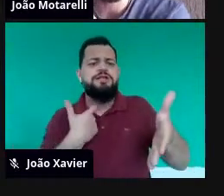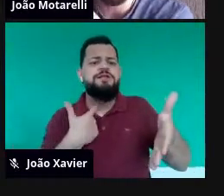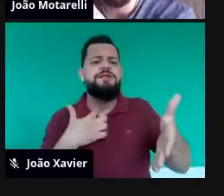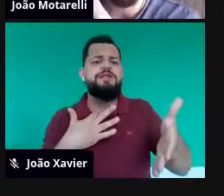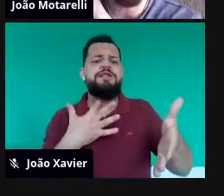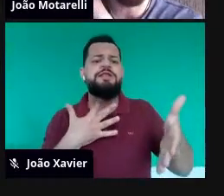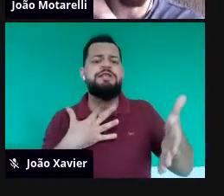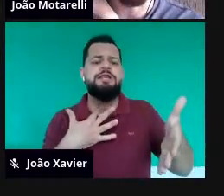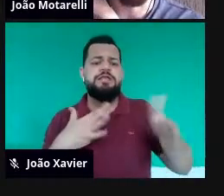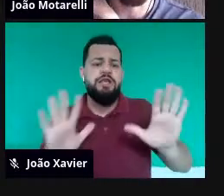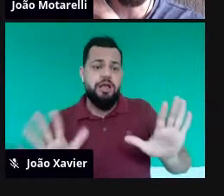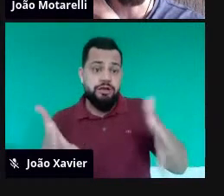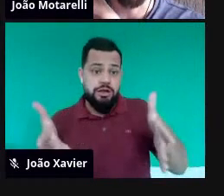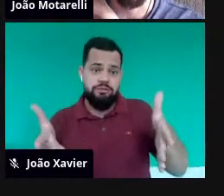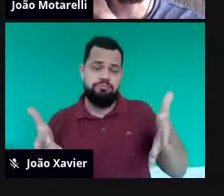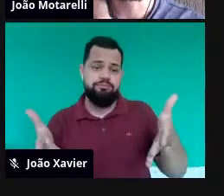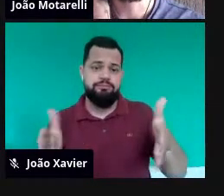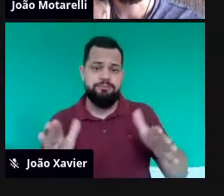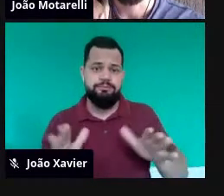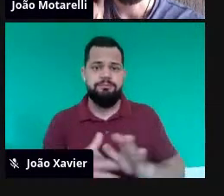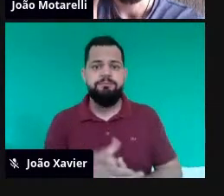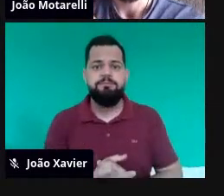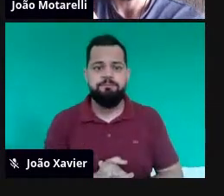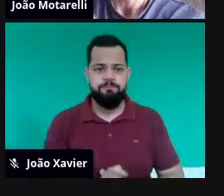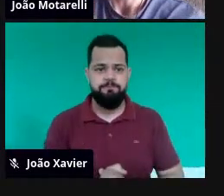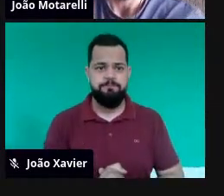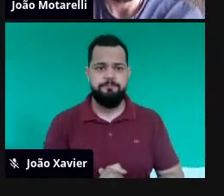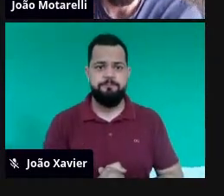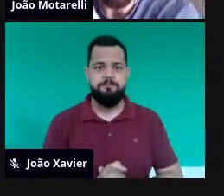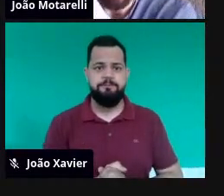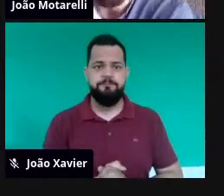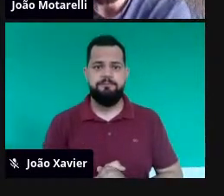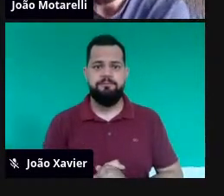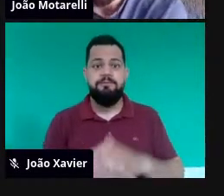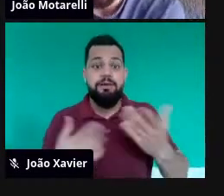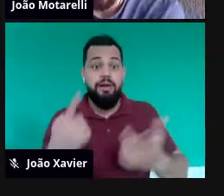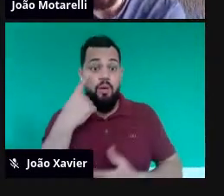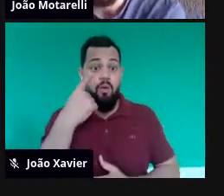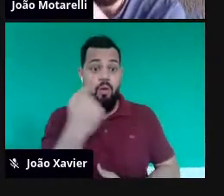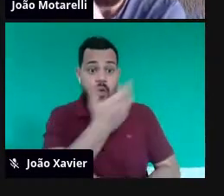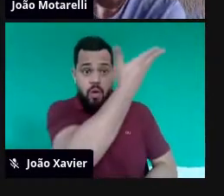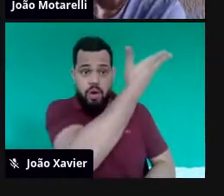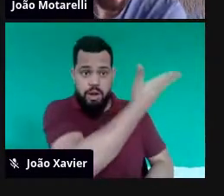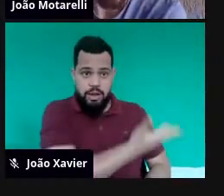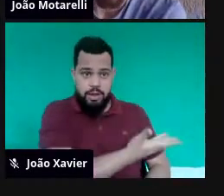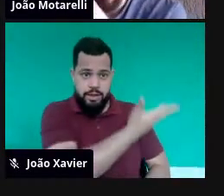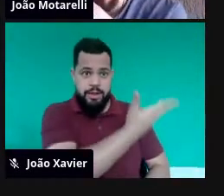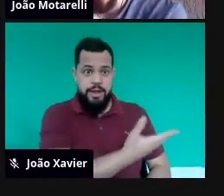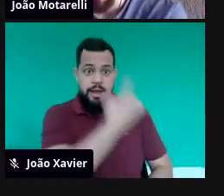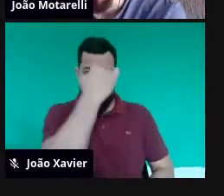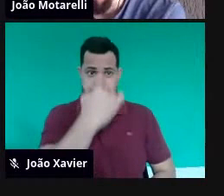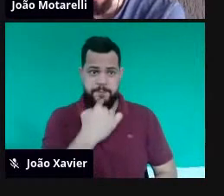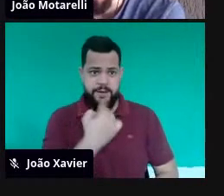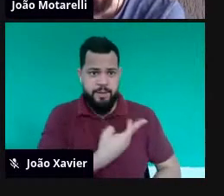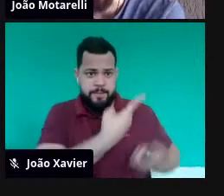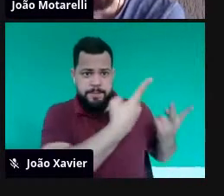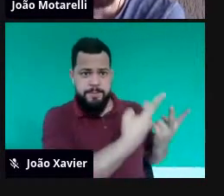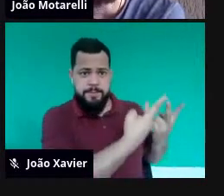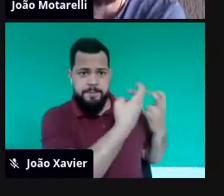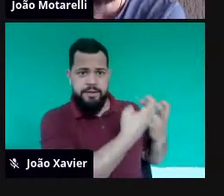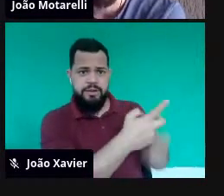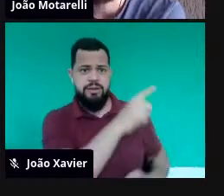são aspectos psicológicos, tá? Então, aqui, quando a gente olha para